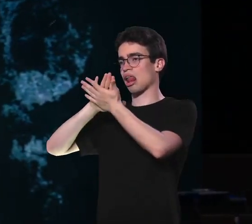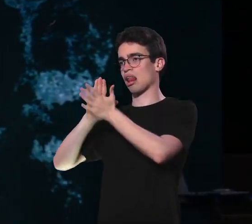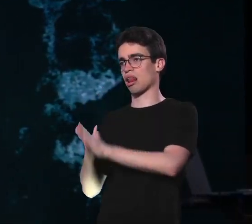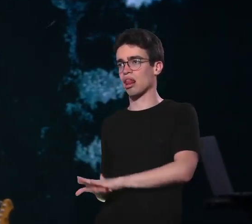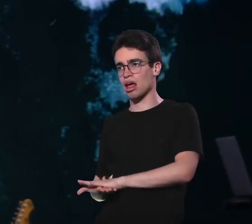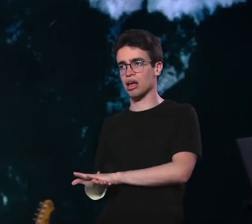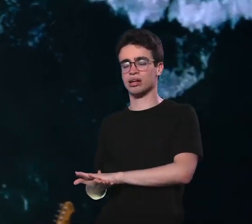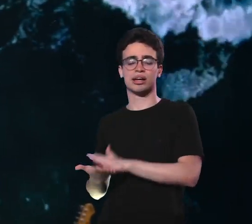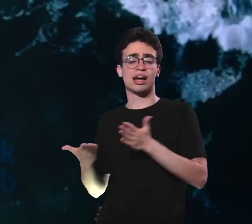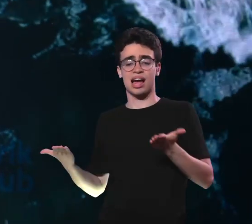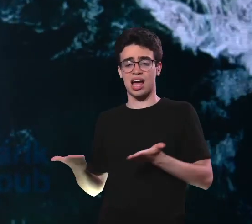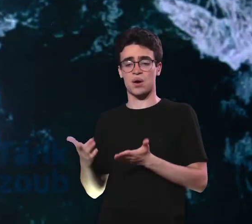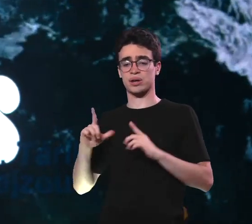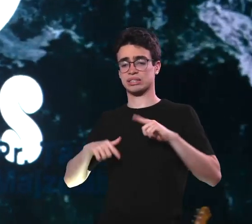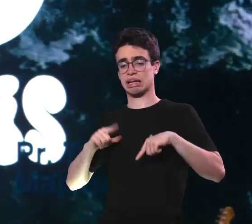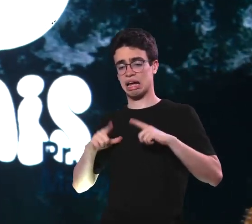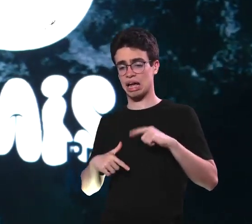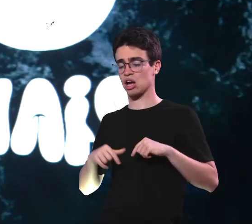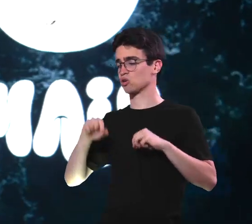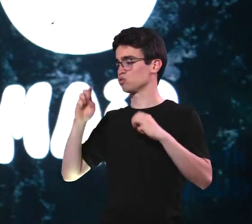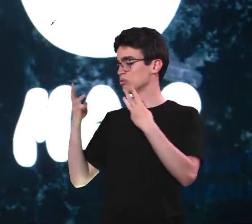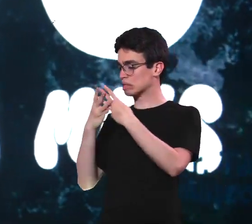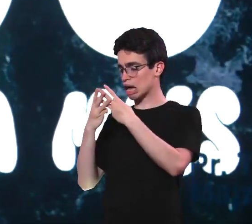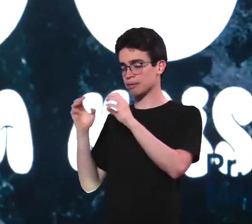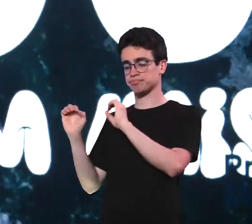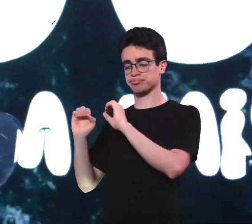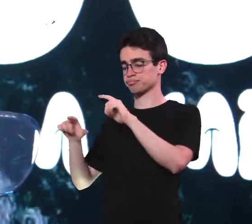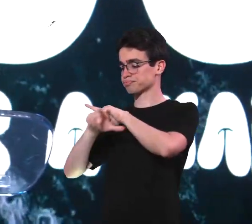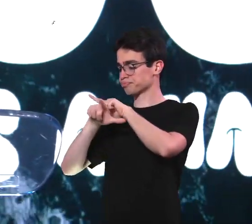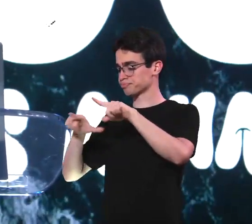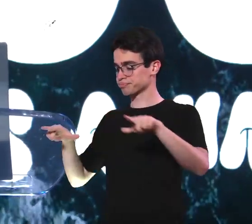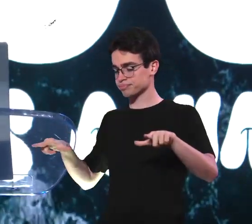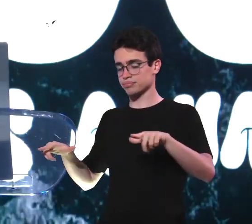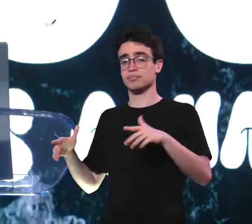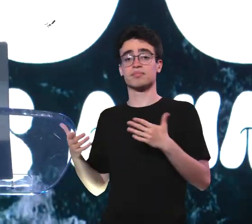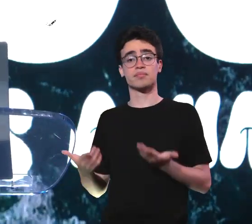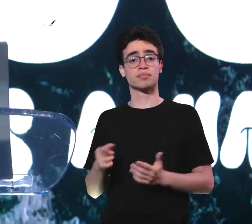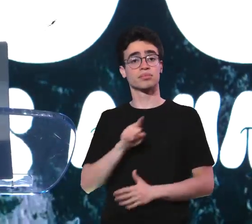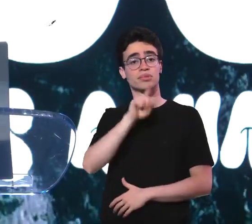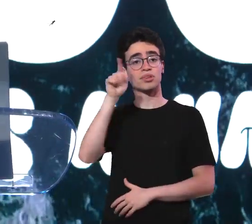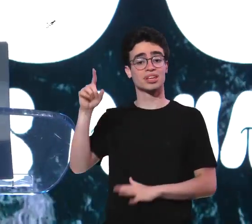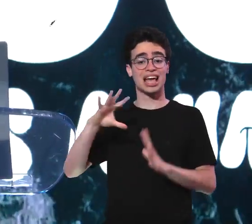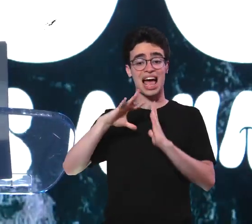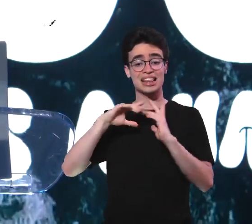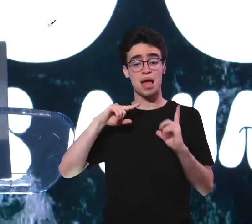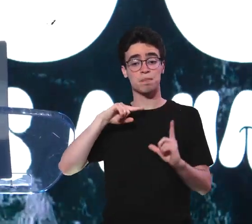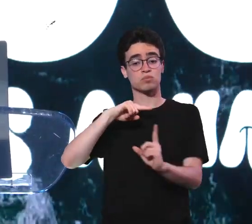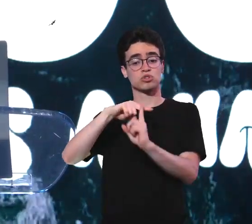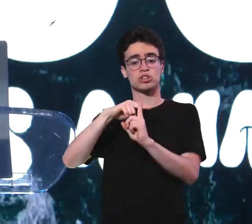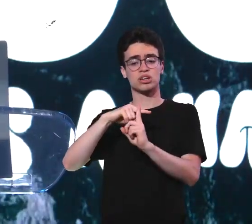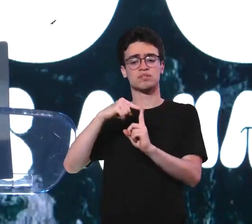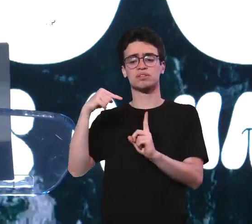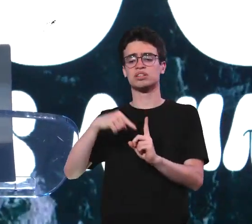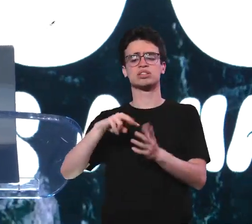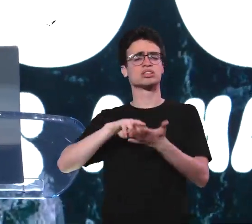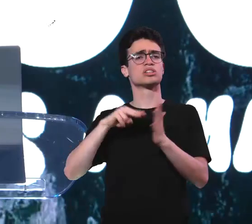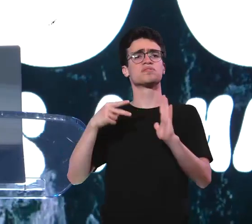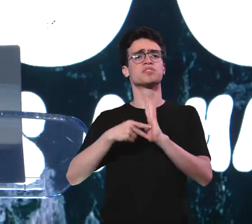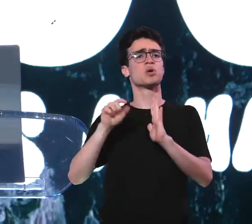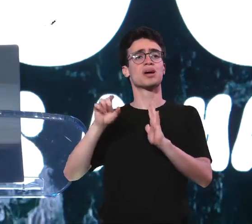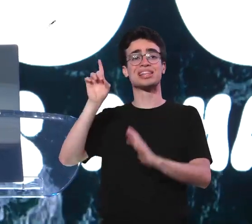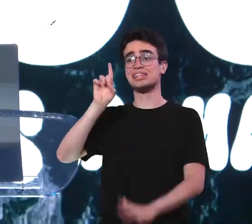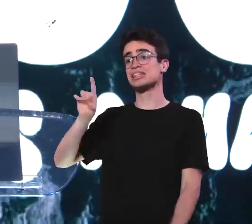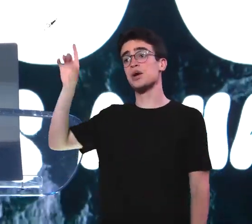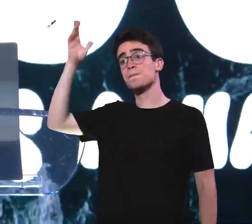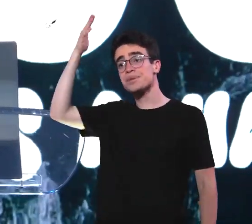havia mais nem Israel e nem Judá. O templo de Deus, no Antigo Testamento, ele representava a presença